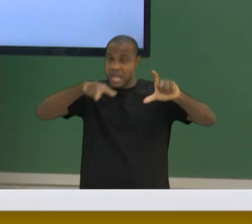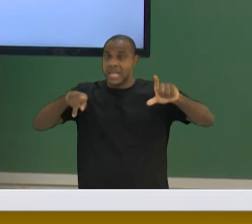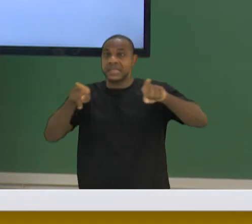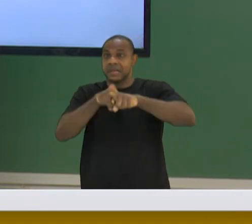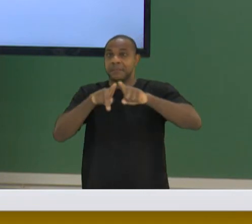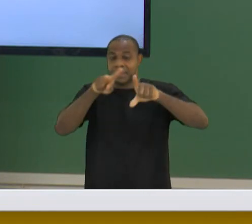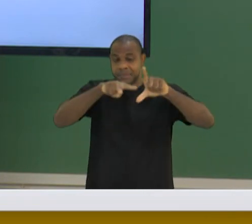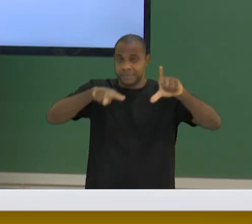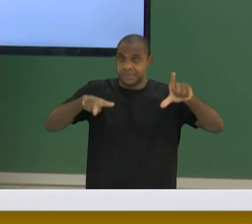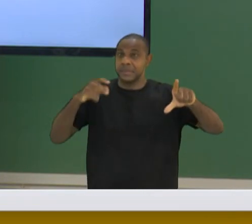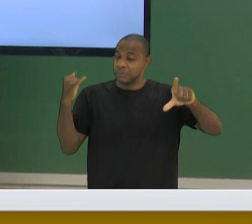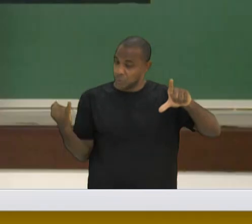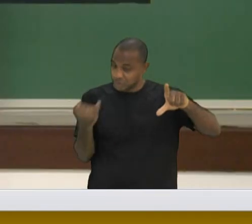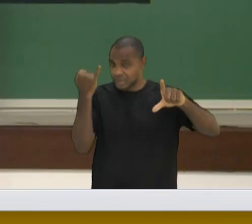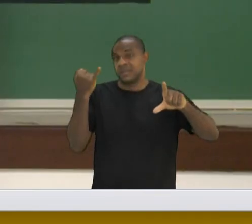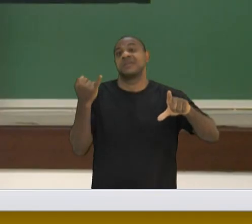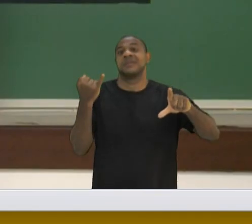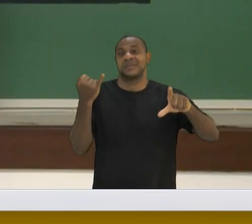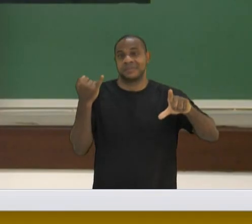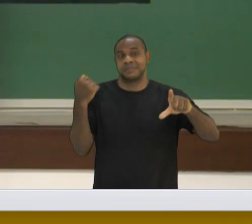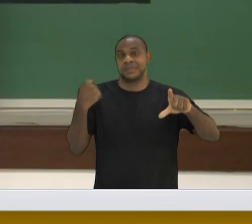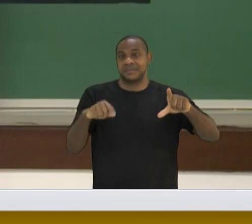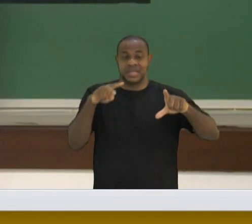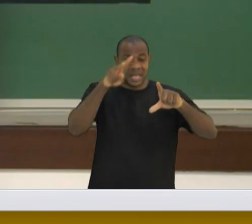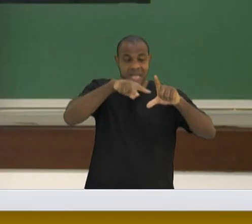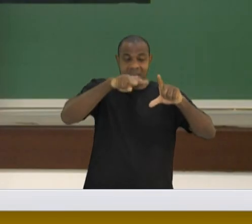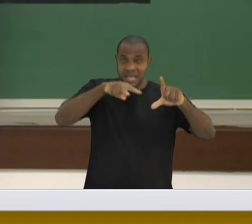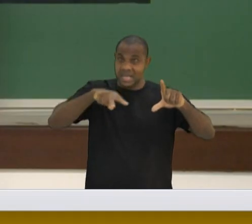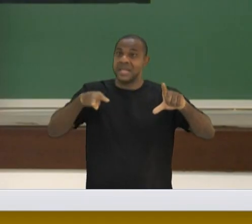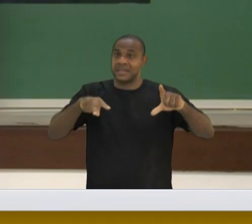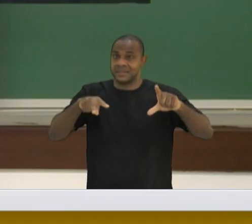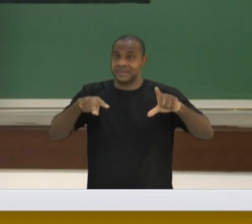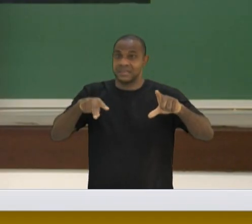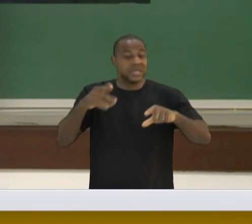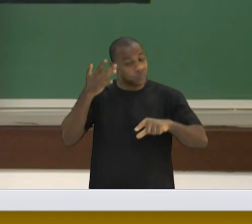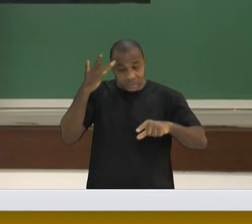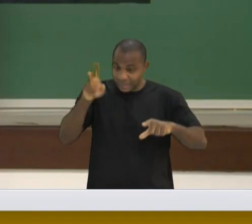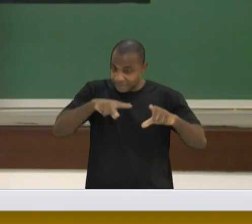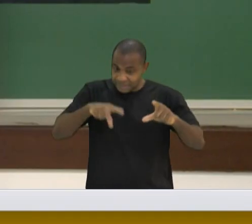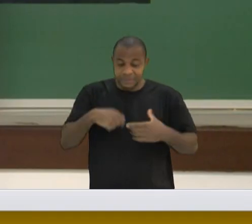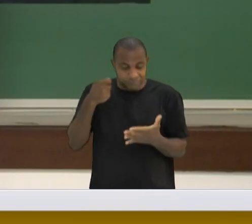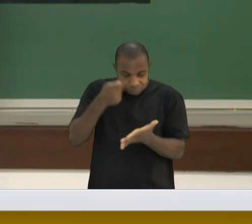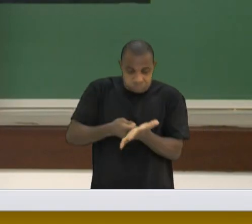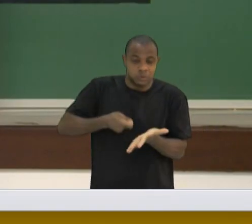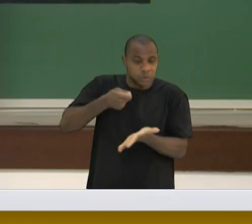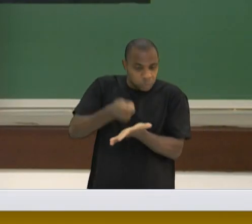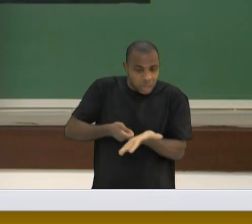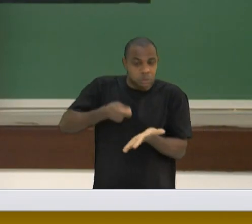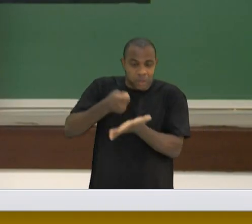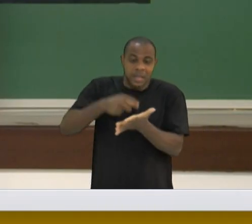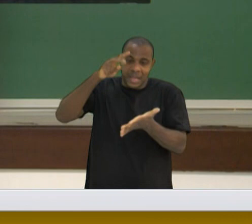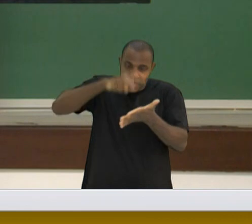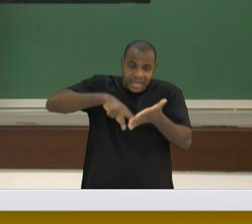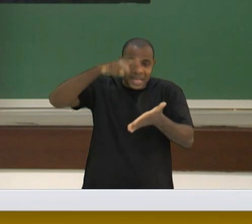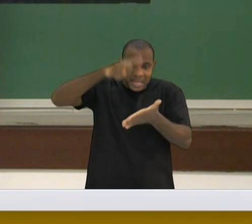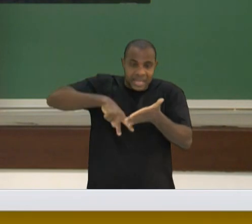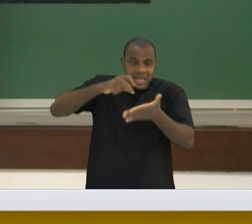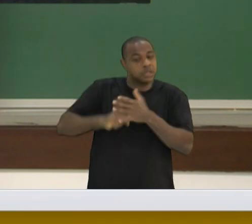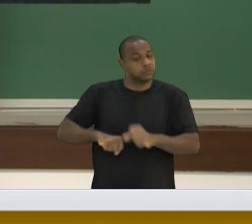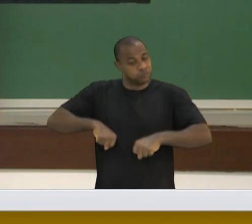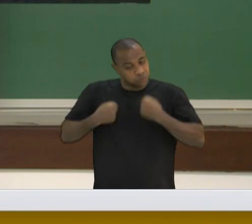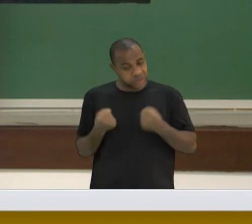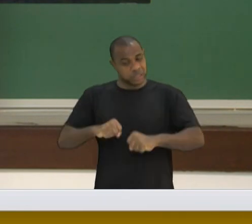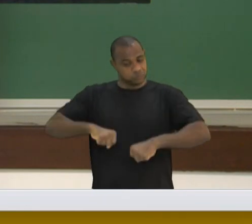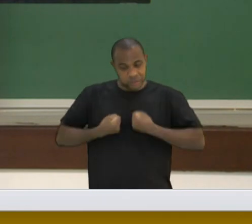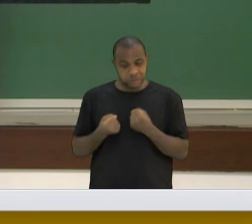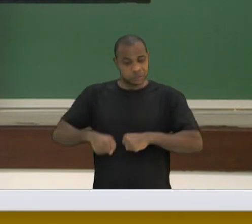não é Milagre né gente leitura é assim você tem que pegar insistir insistir insistir insistir que você fica bom a leitura consegue